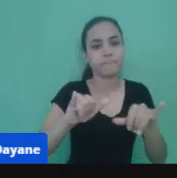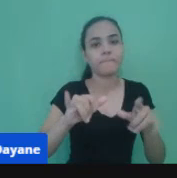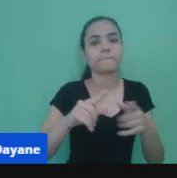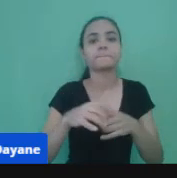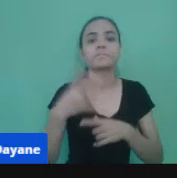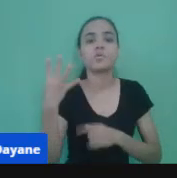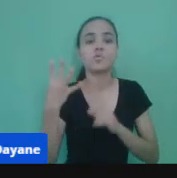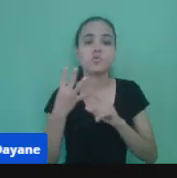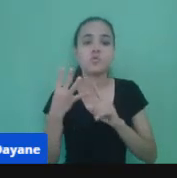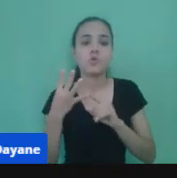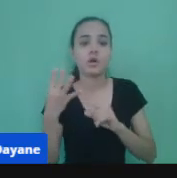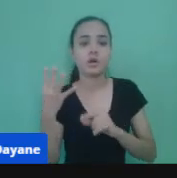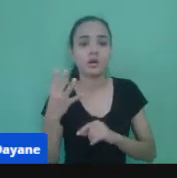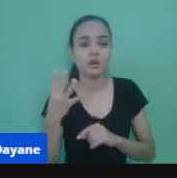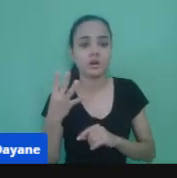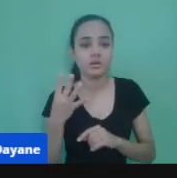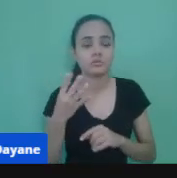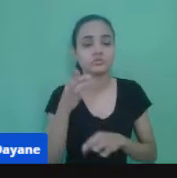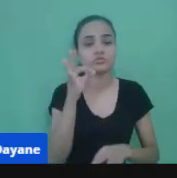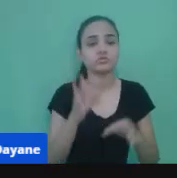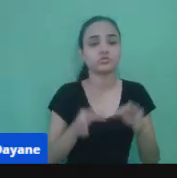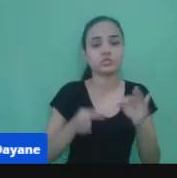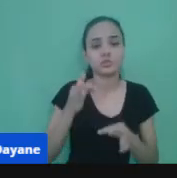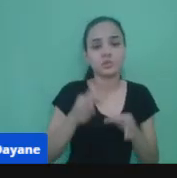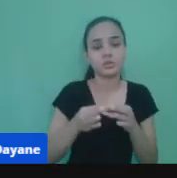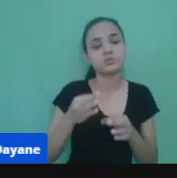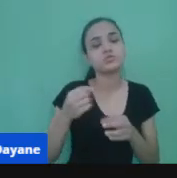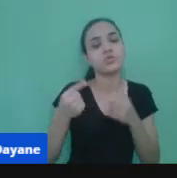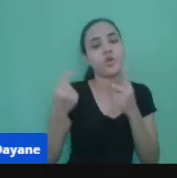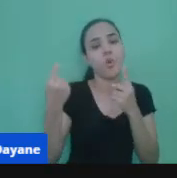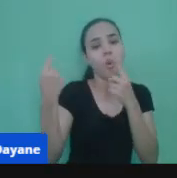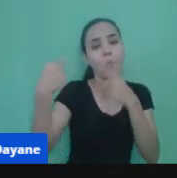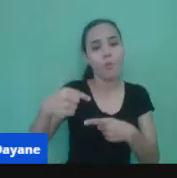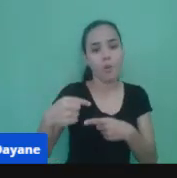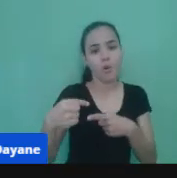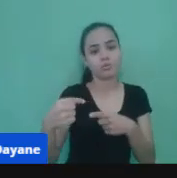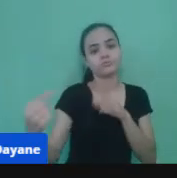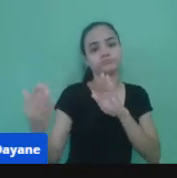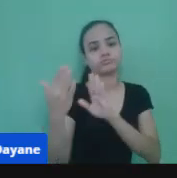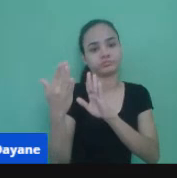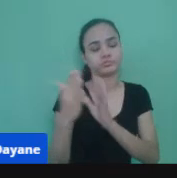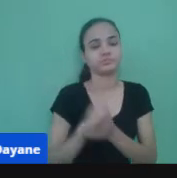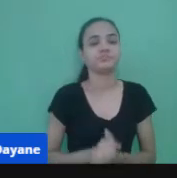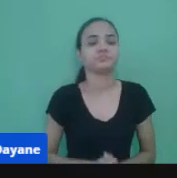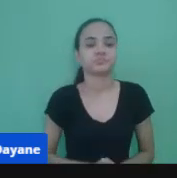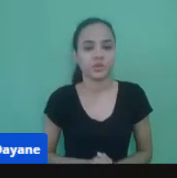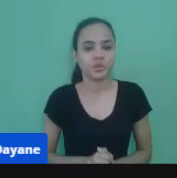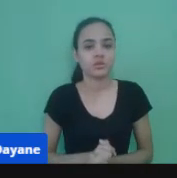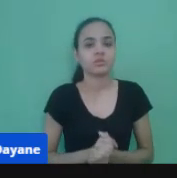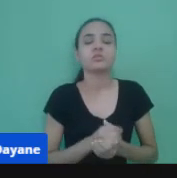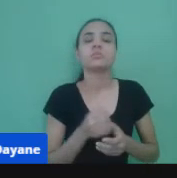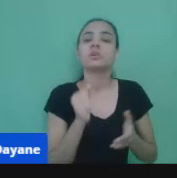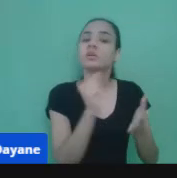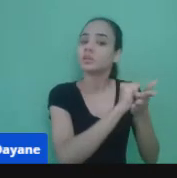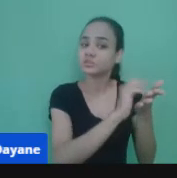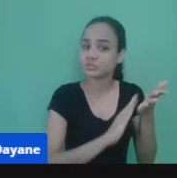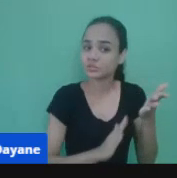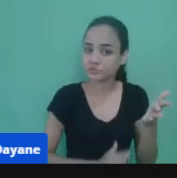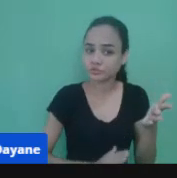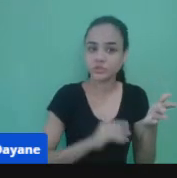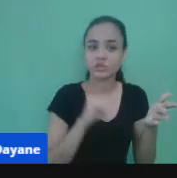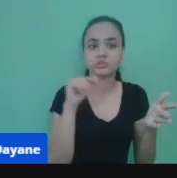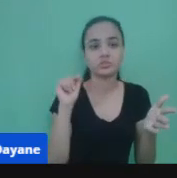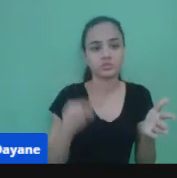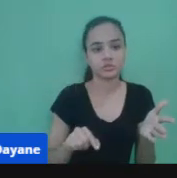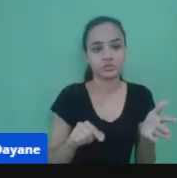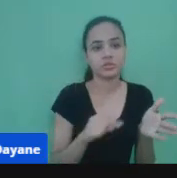apresentação e confronto dos argumentos. Pode passar. Para essa atividade, eu selecionei o filme